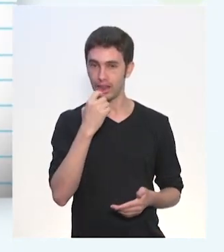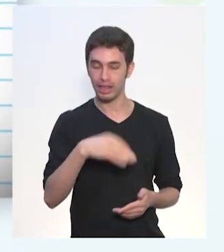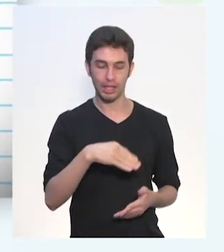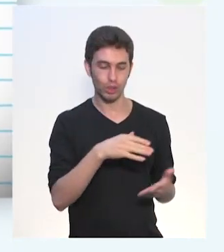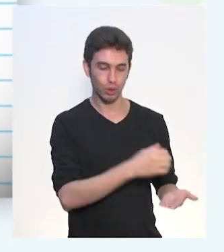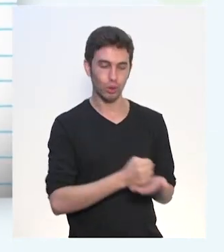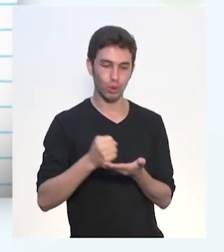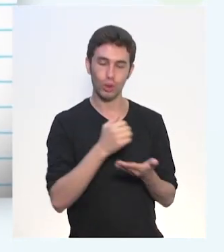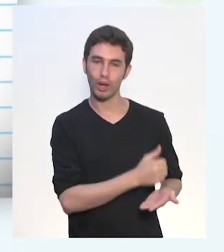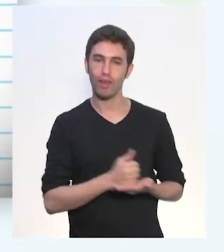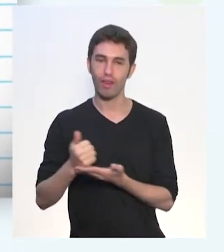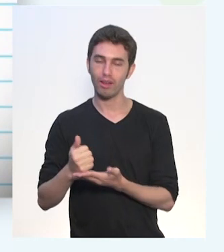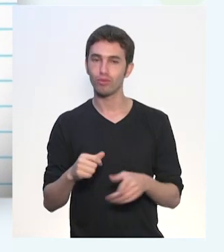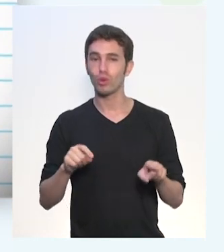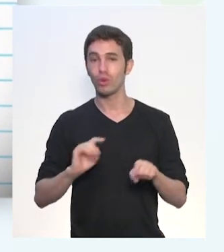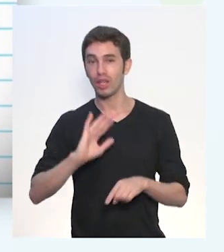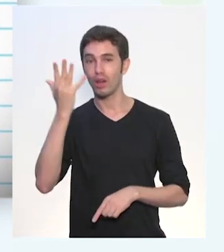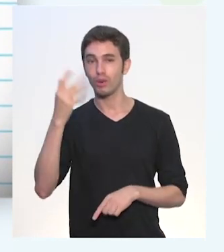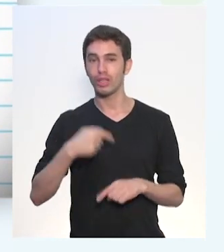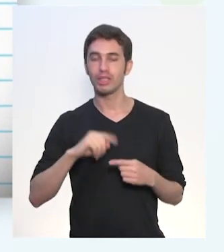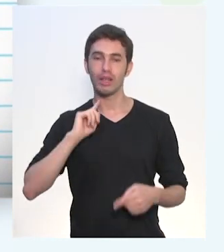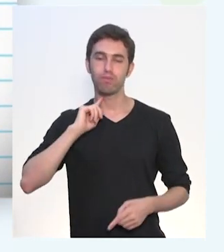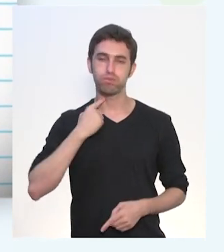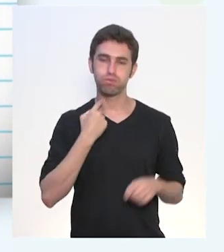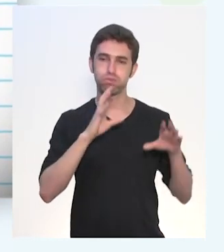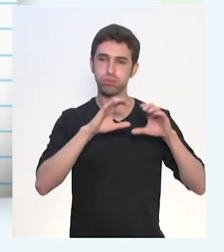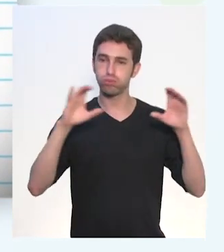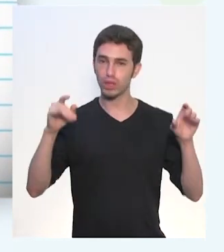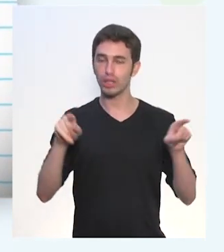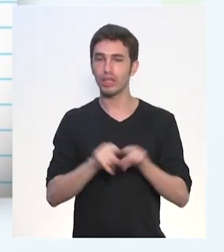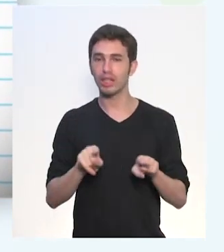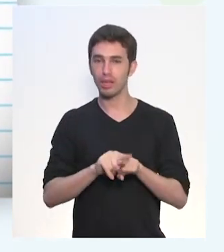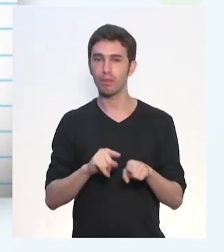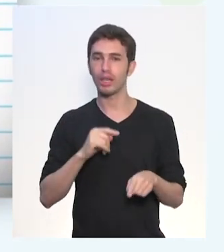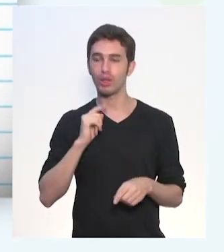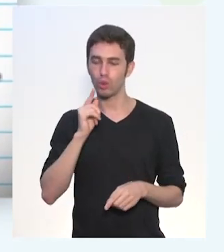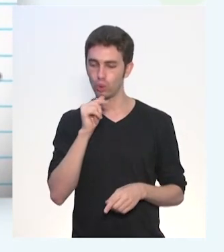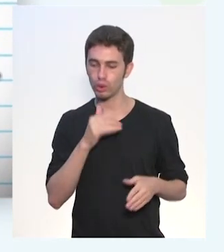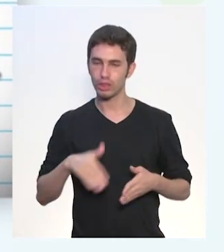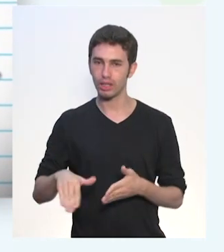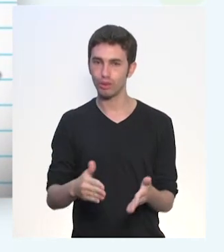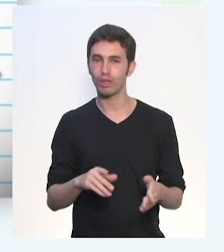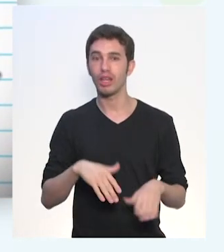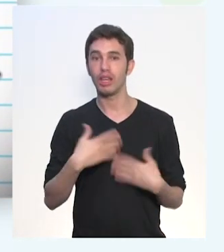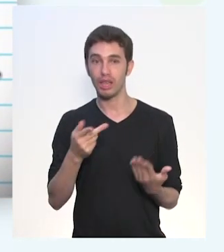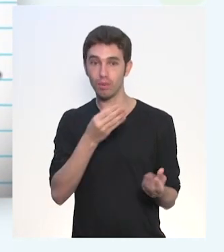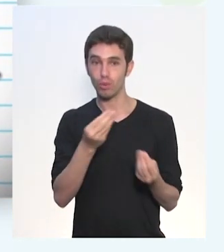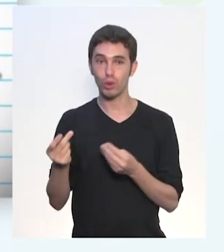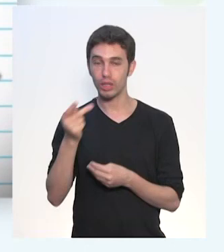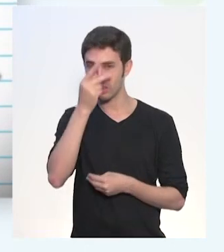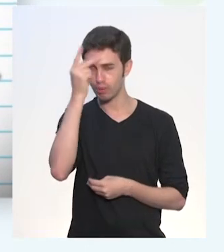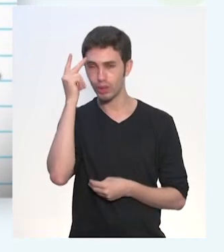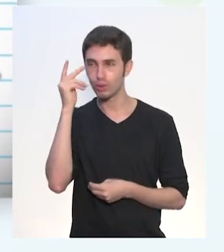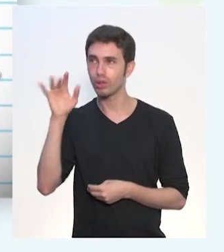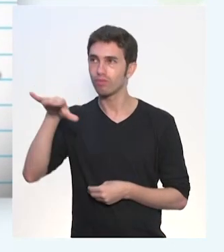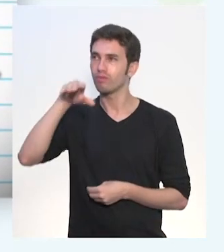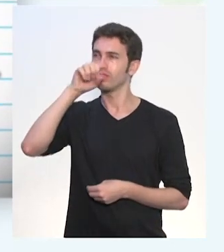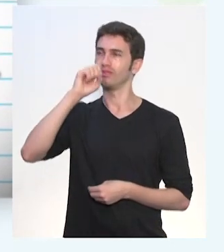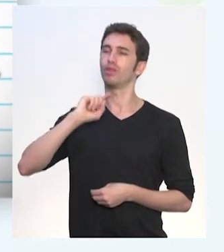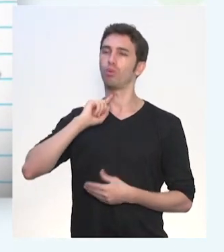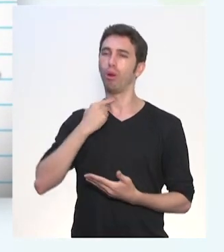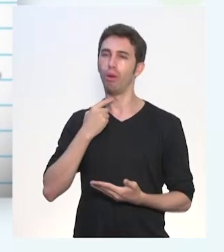é a poluição do ar, responsável por milhões de mortes prematuras todos os anos. Em 2014, 9 entre 10 pessoas nas